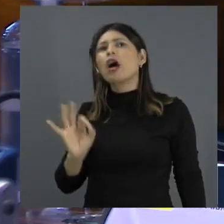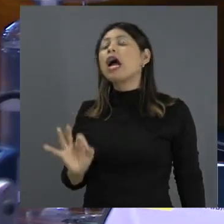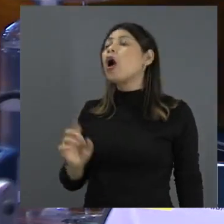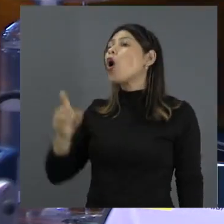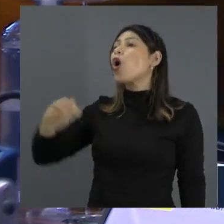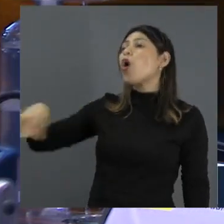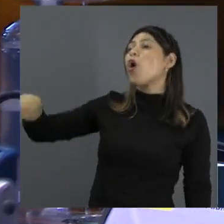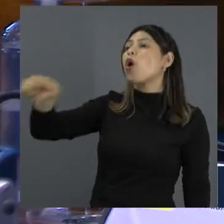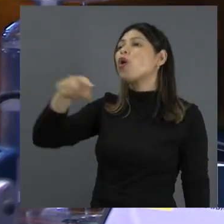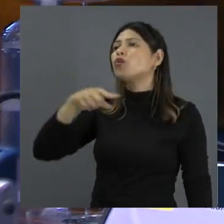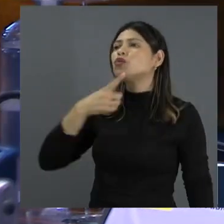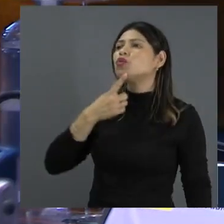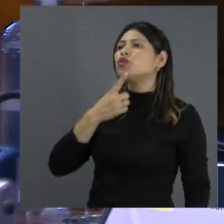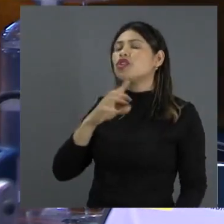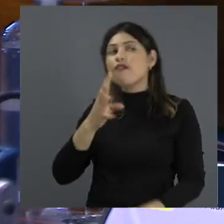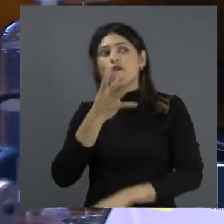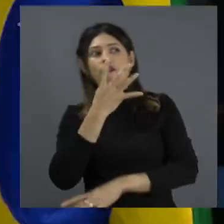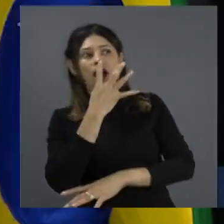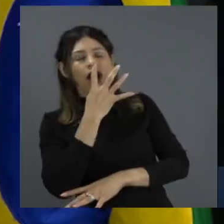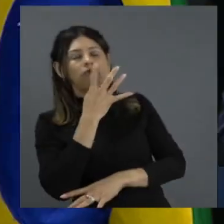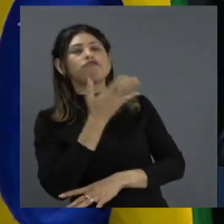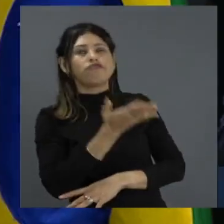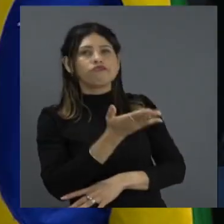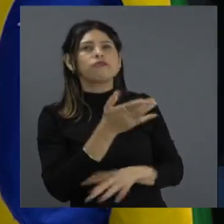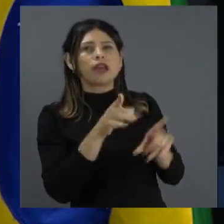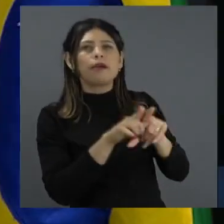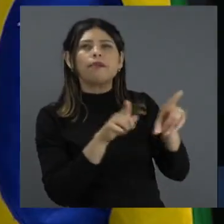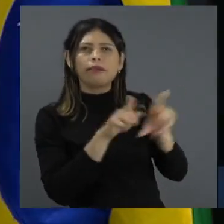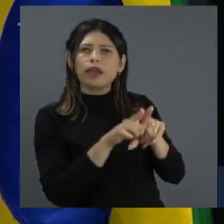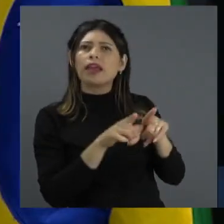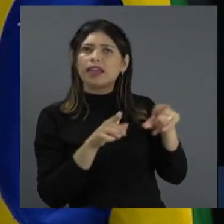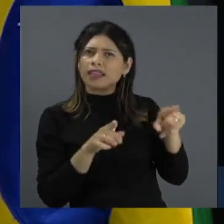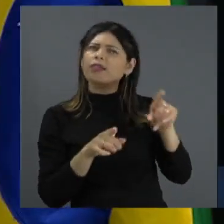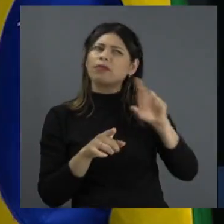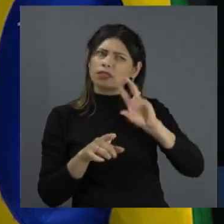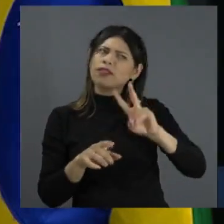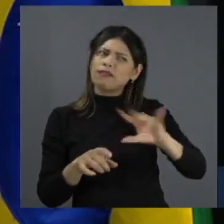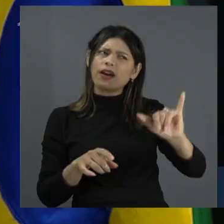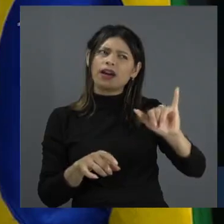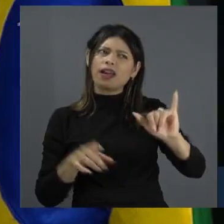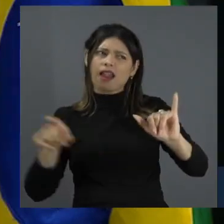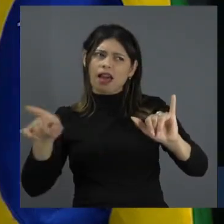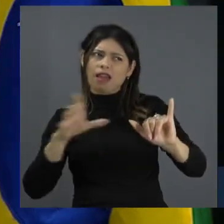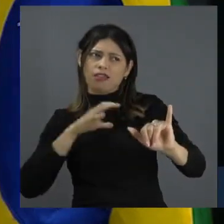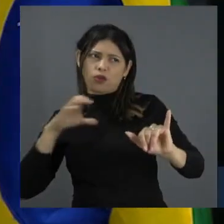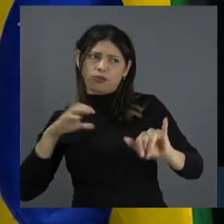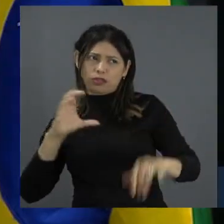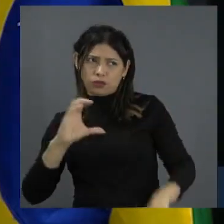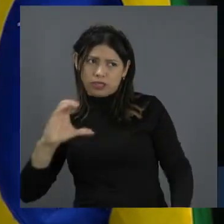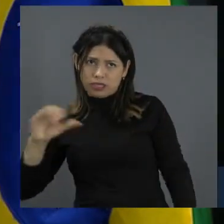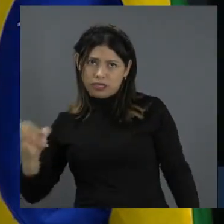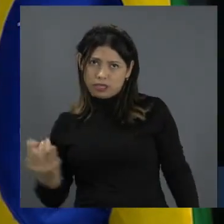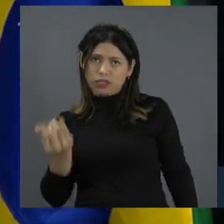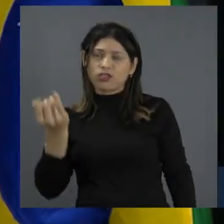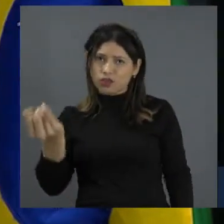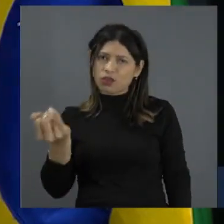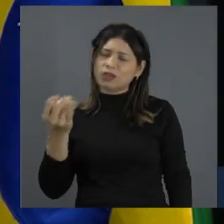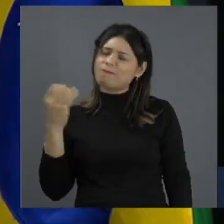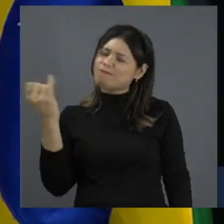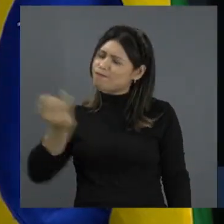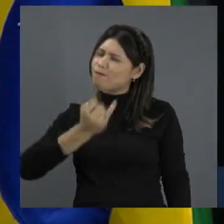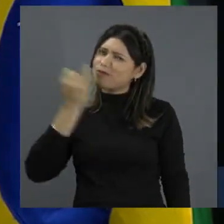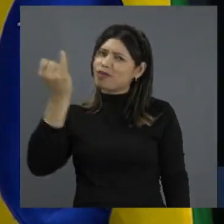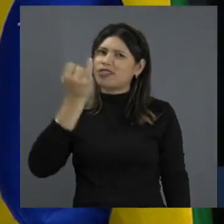puder depois, puder dar uma passada na CCJ, falar, é muito importante a posição de pessoas como o